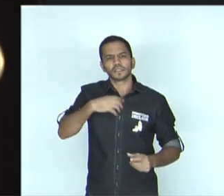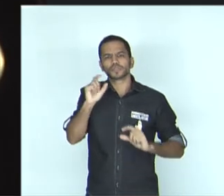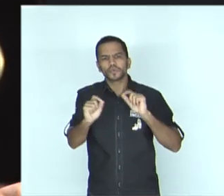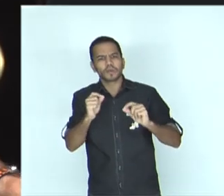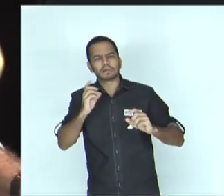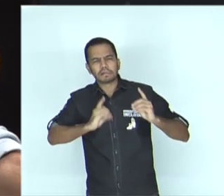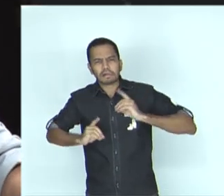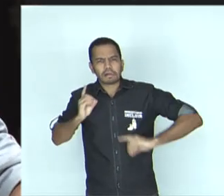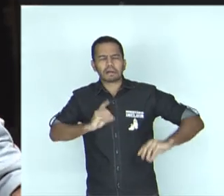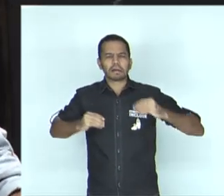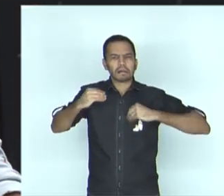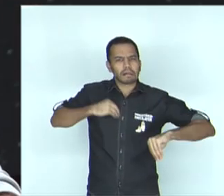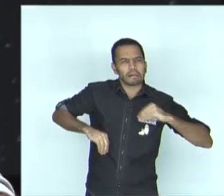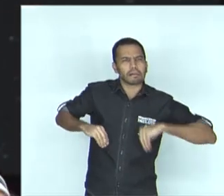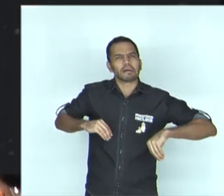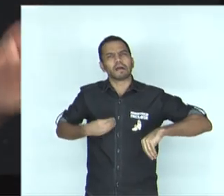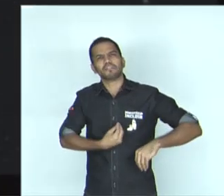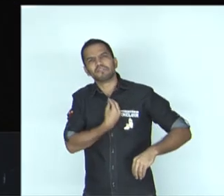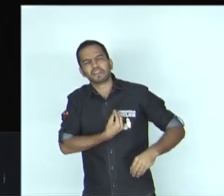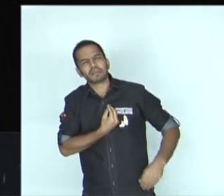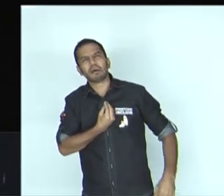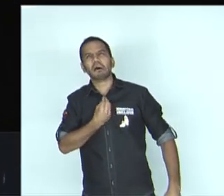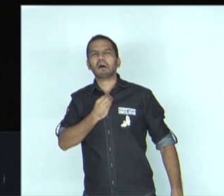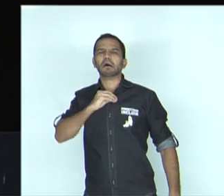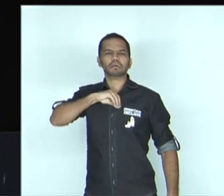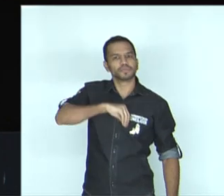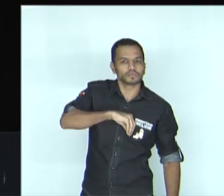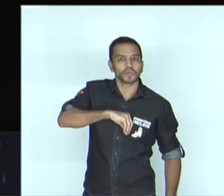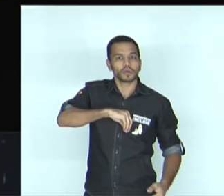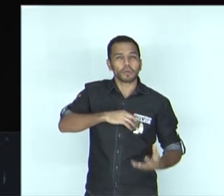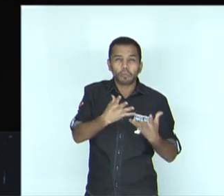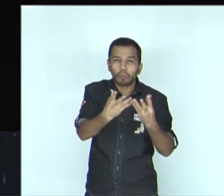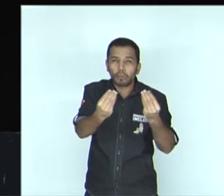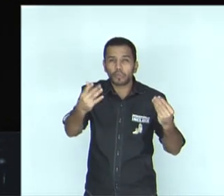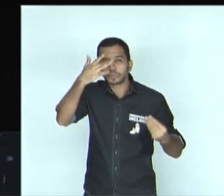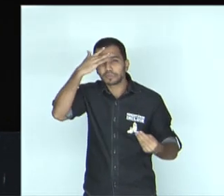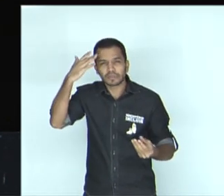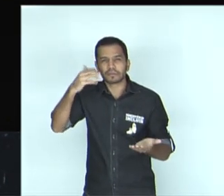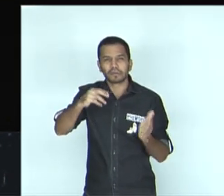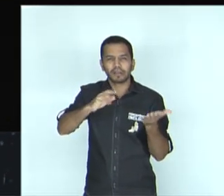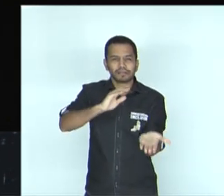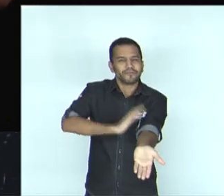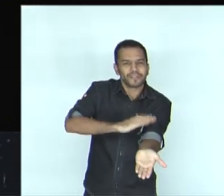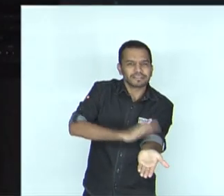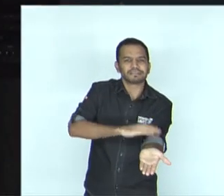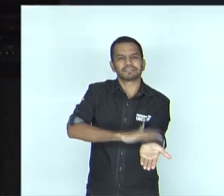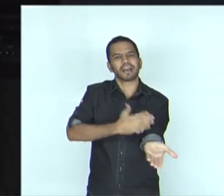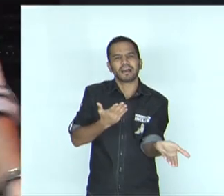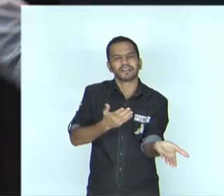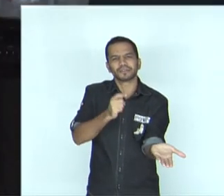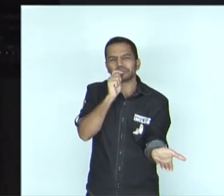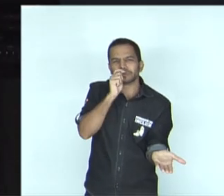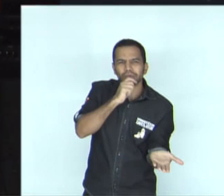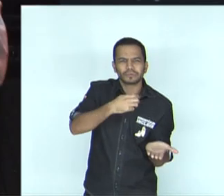perda do amor à vida. São milhares de pessoas que nesse momento estão se drogando. São milhares de pessoas